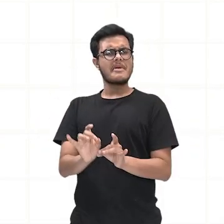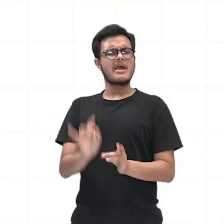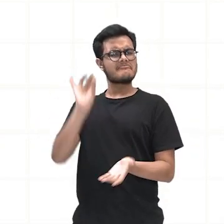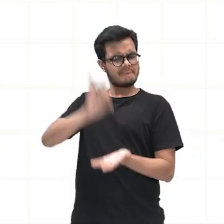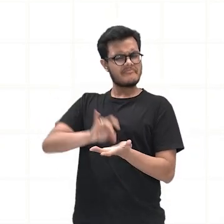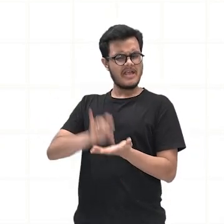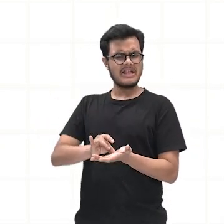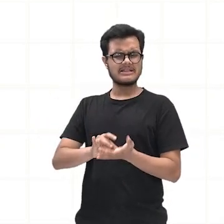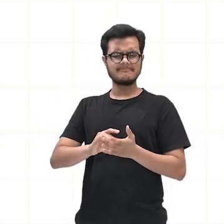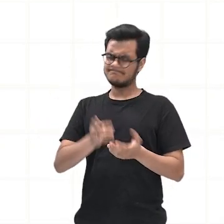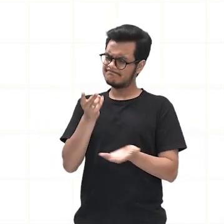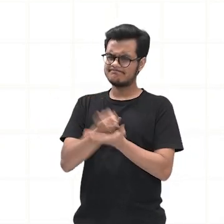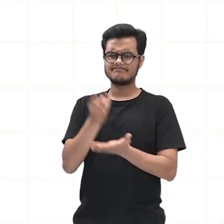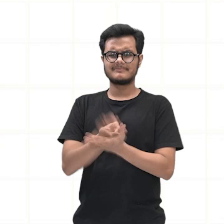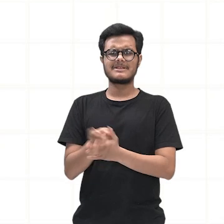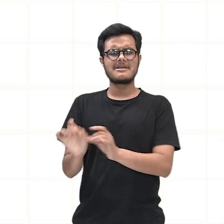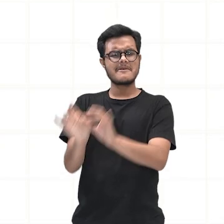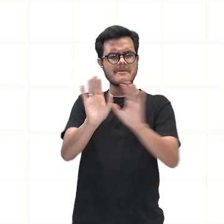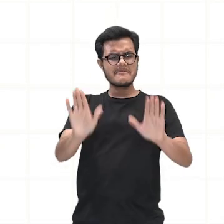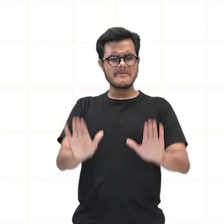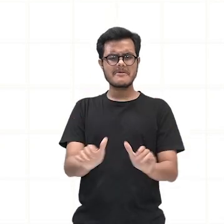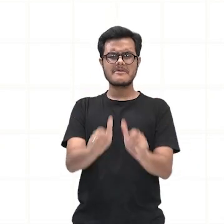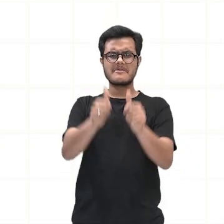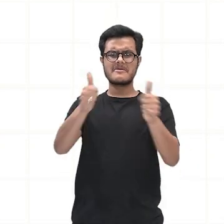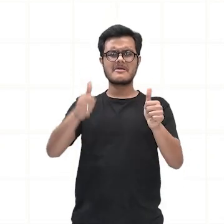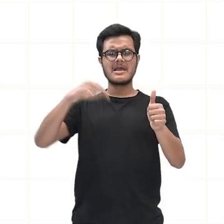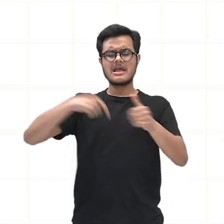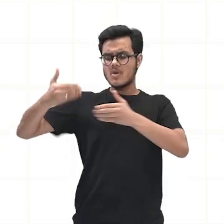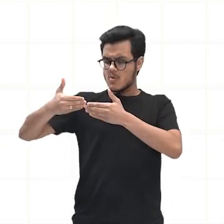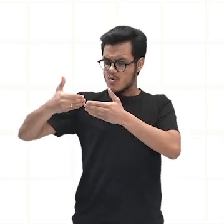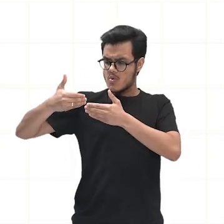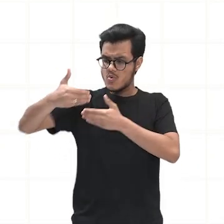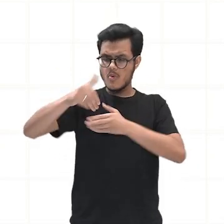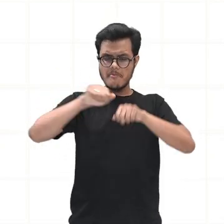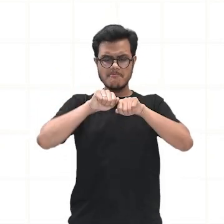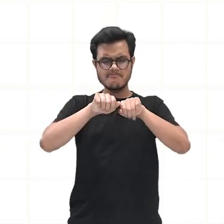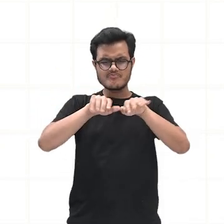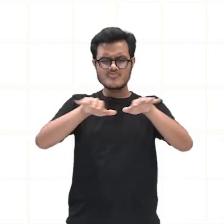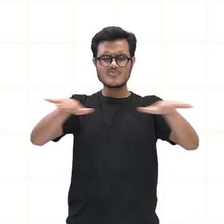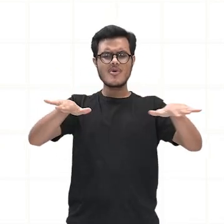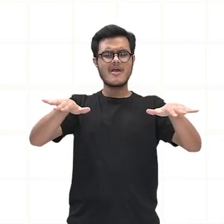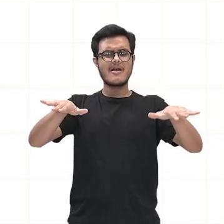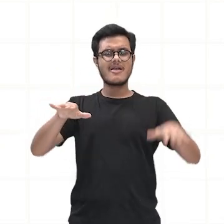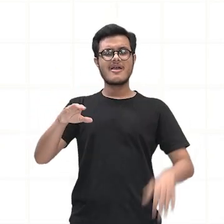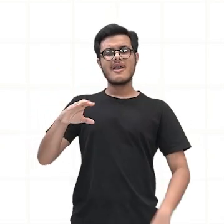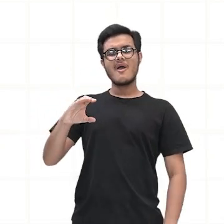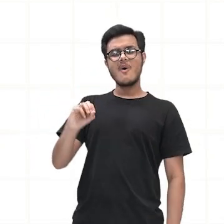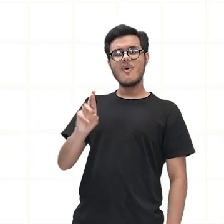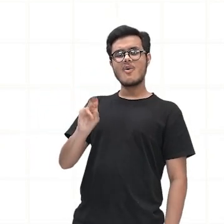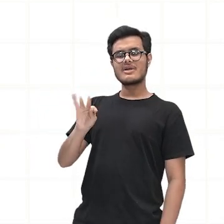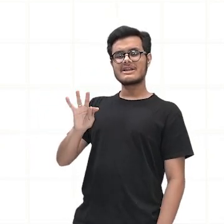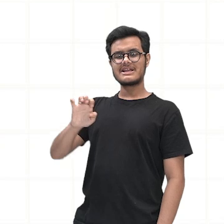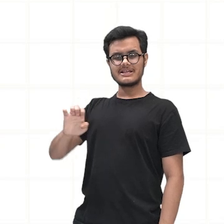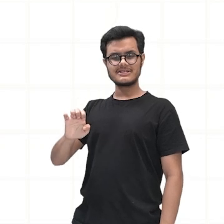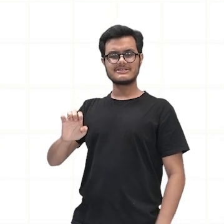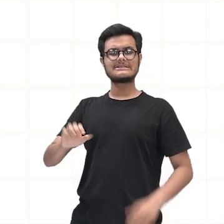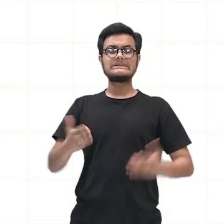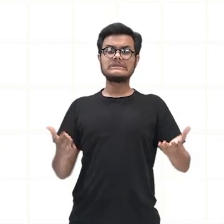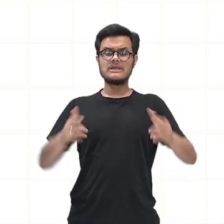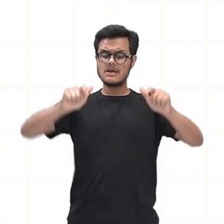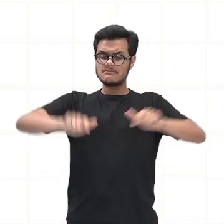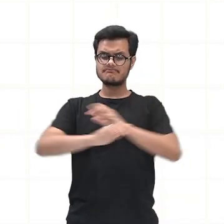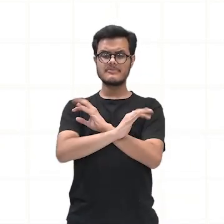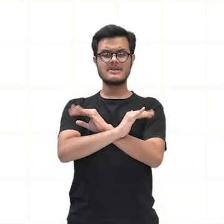comércio ativo, reconhecida como Porta do Oriente. A cidade era o ponto de encontro